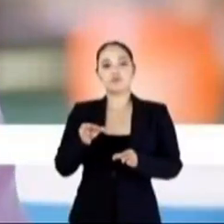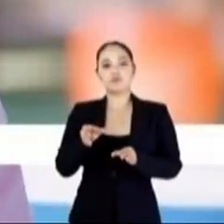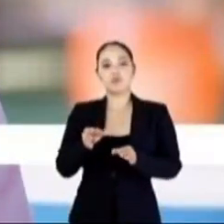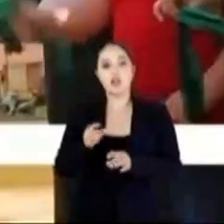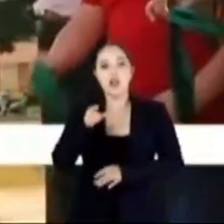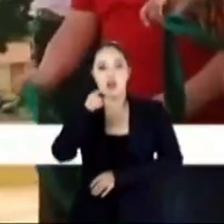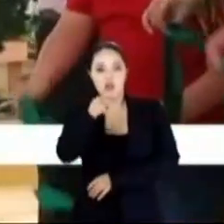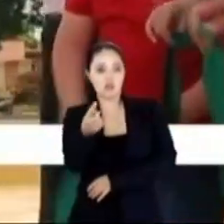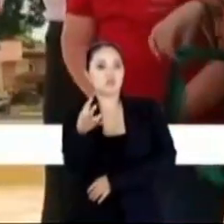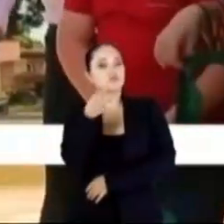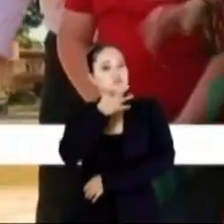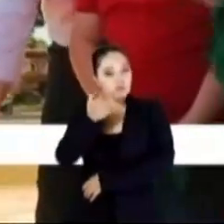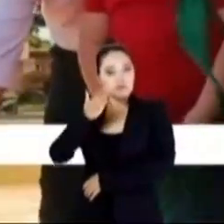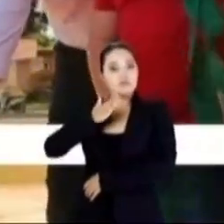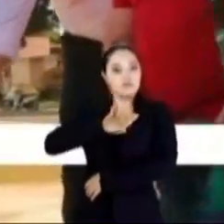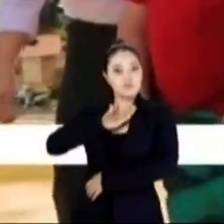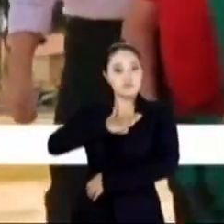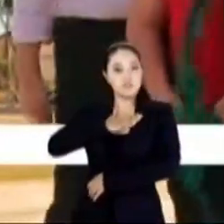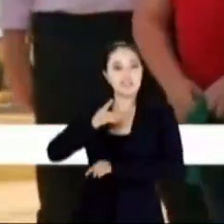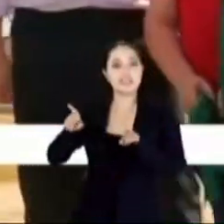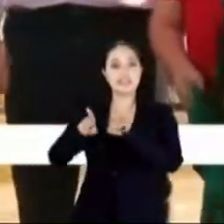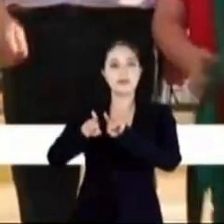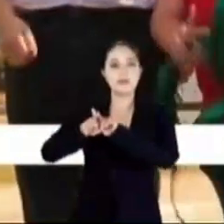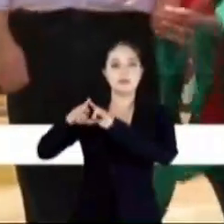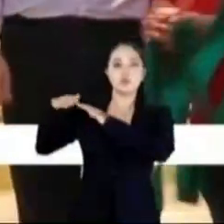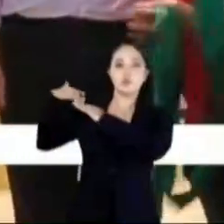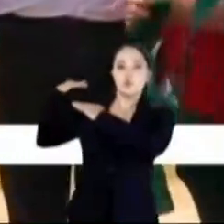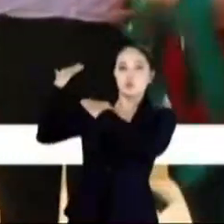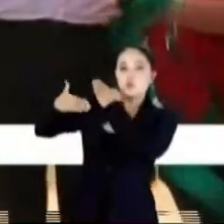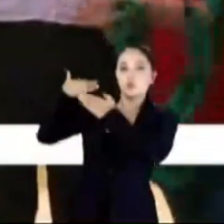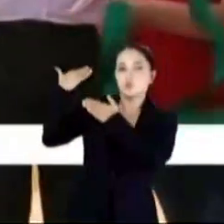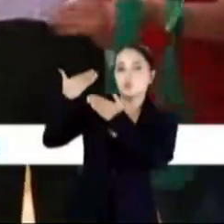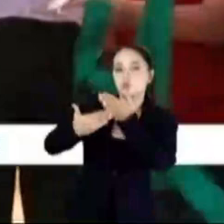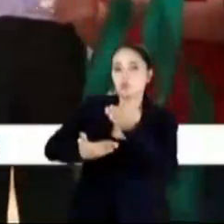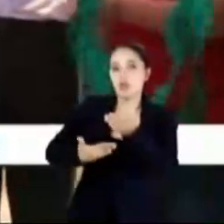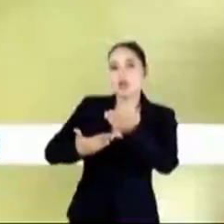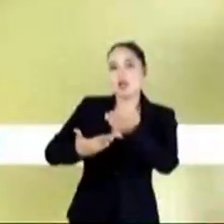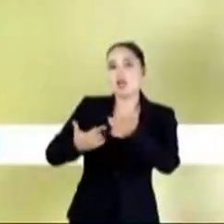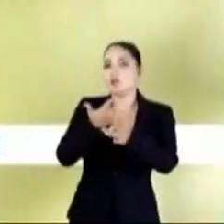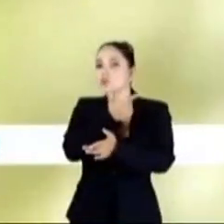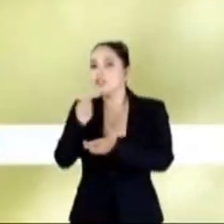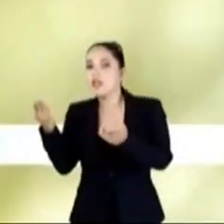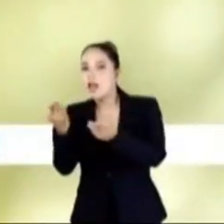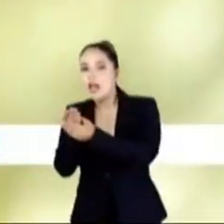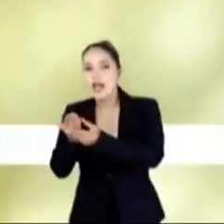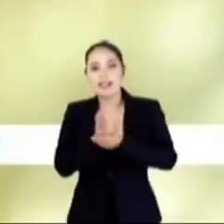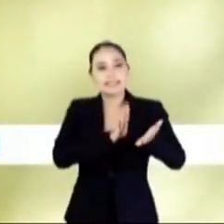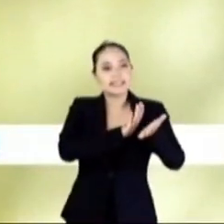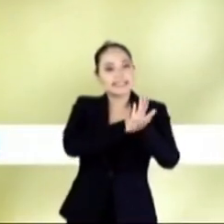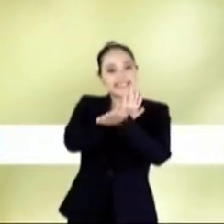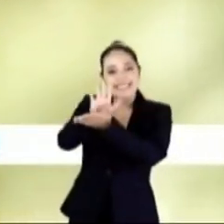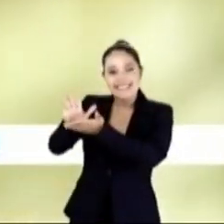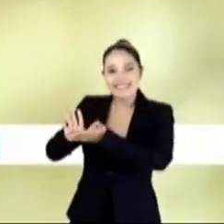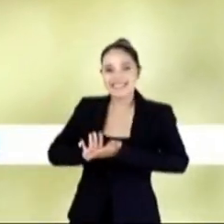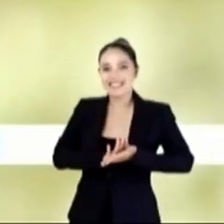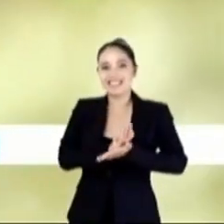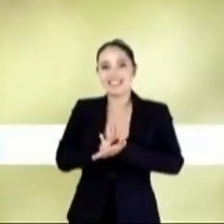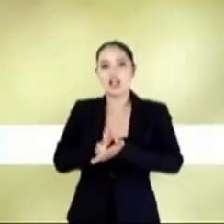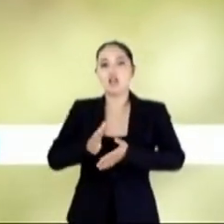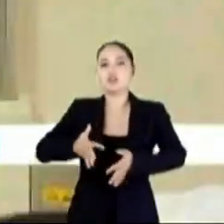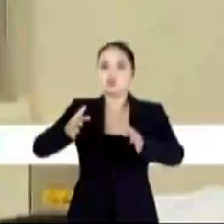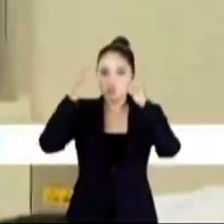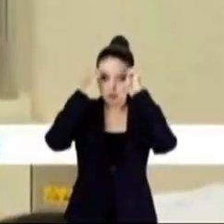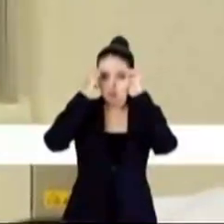me conhece e conhece o meu trabalho. Tem uma trajetória limpa e fiel